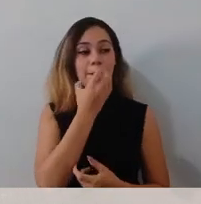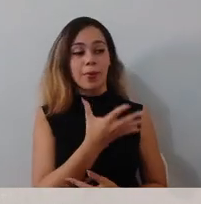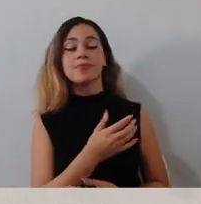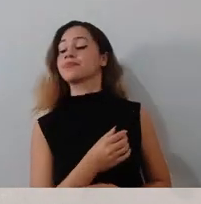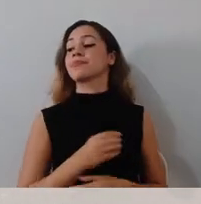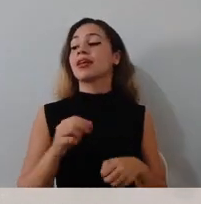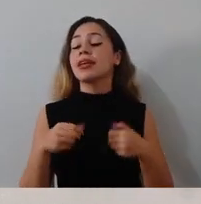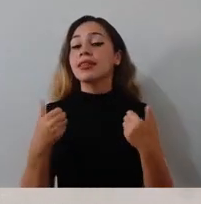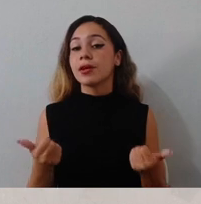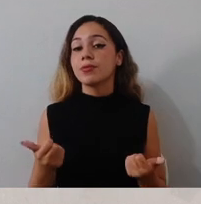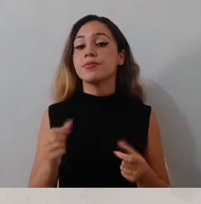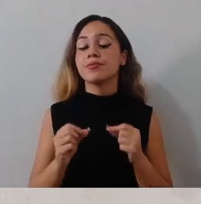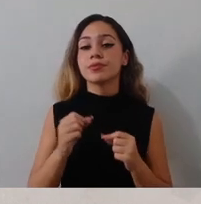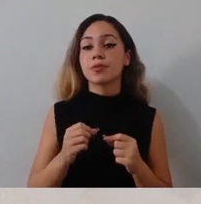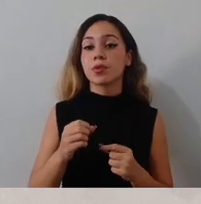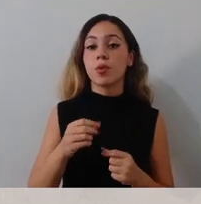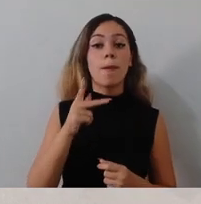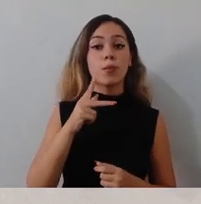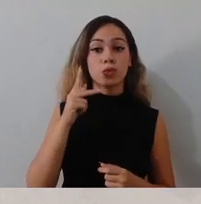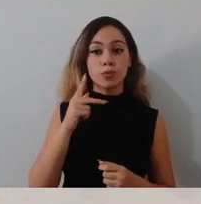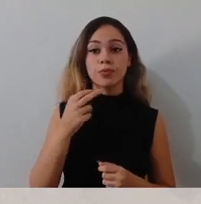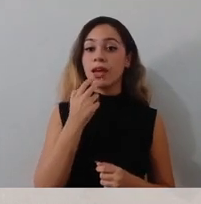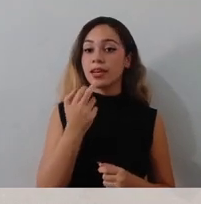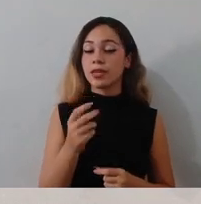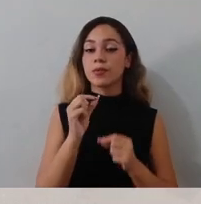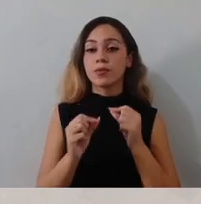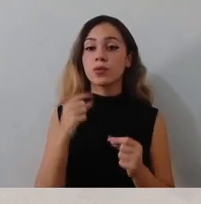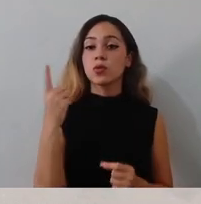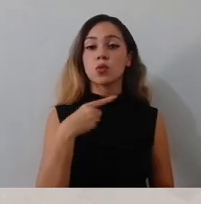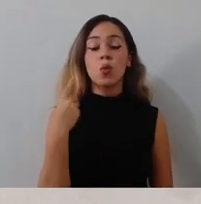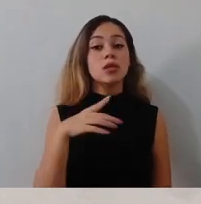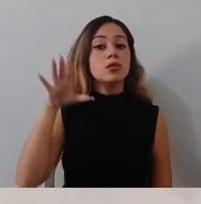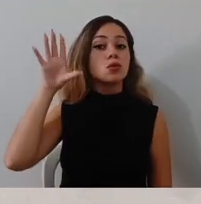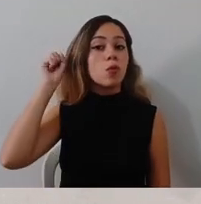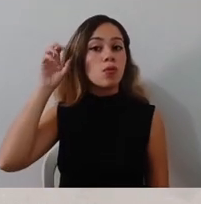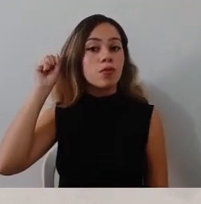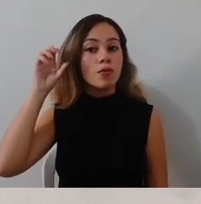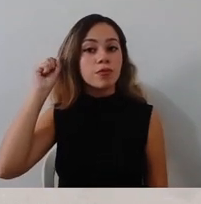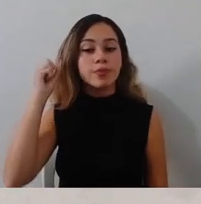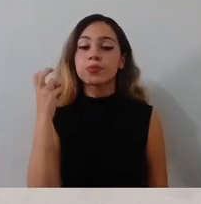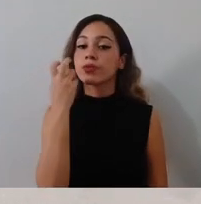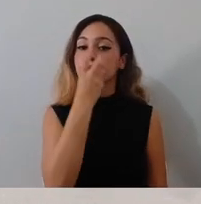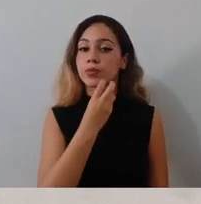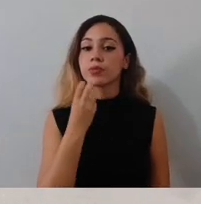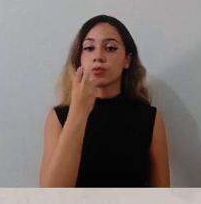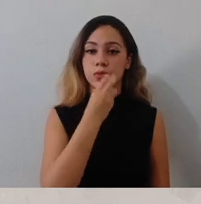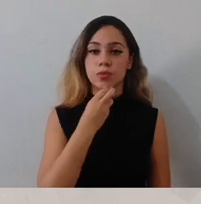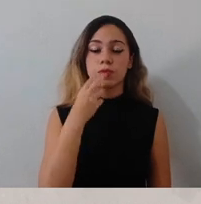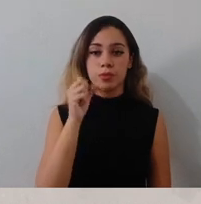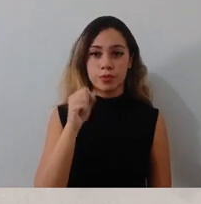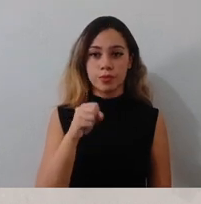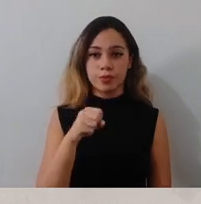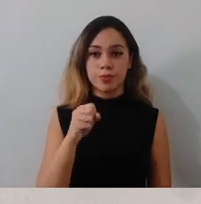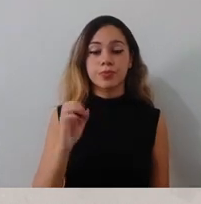Tá bom. Então, o português é uma língua que nós ouvimos, ela é oral